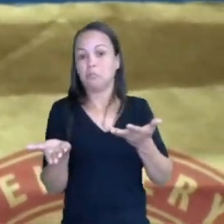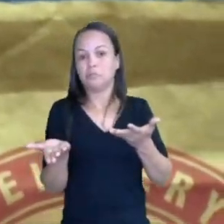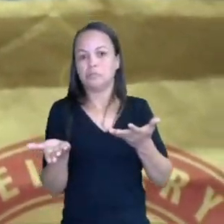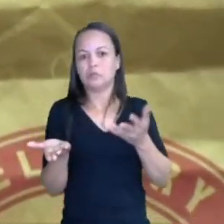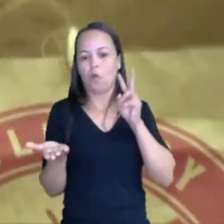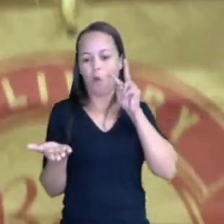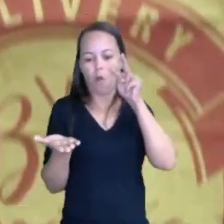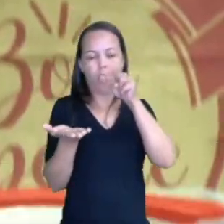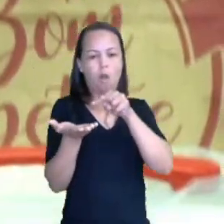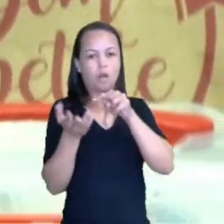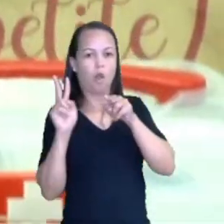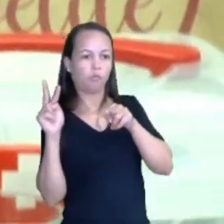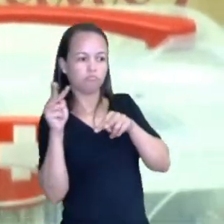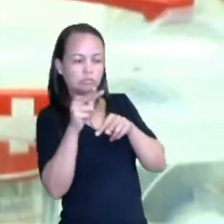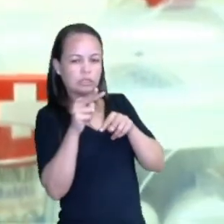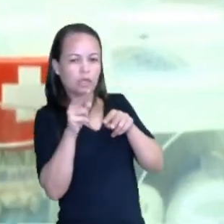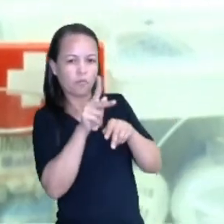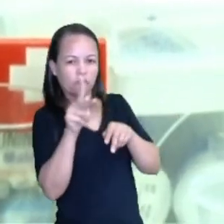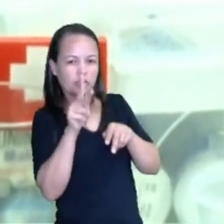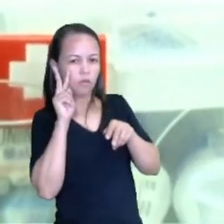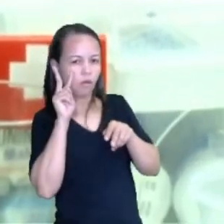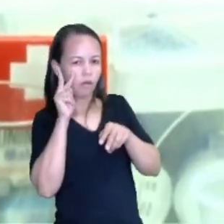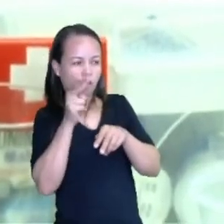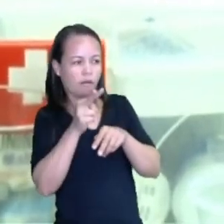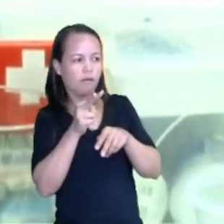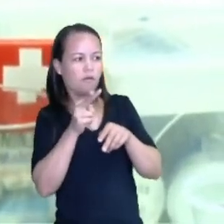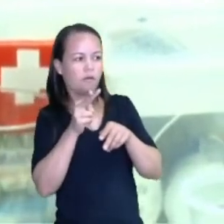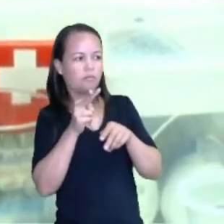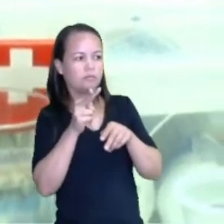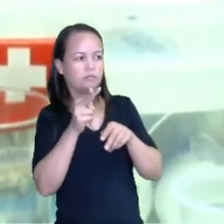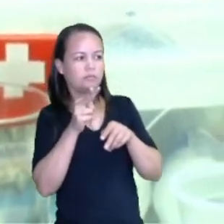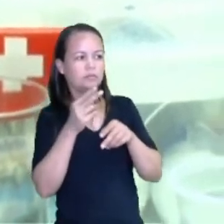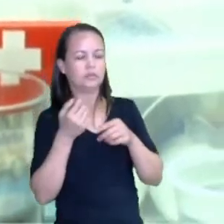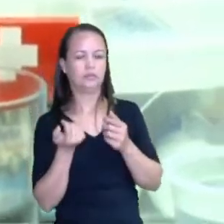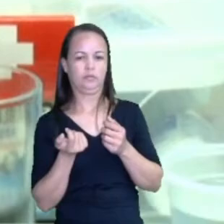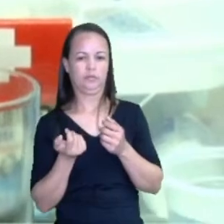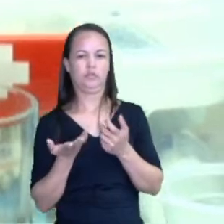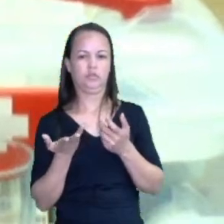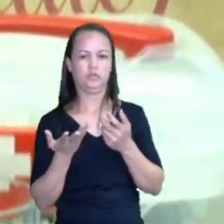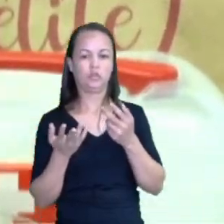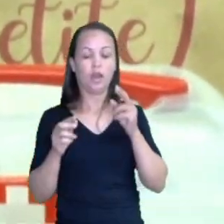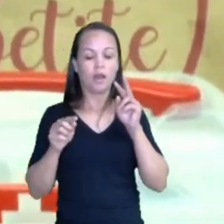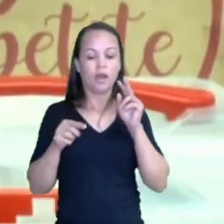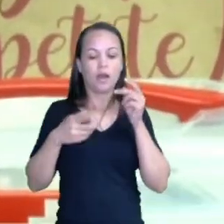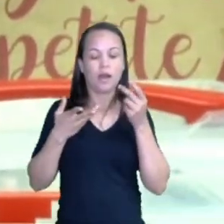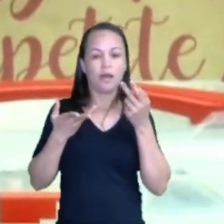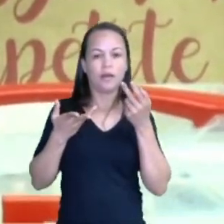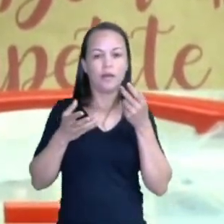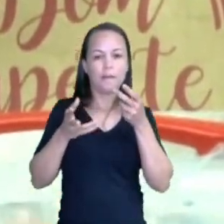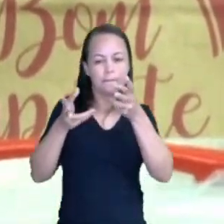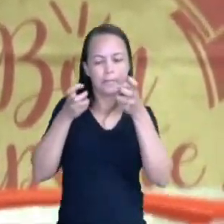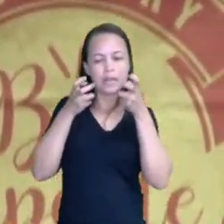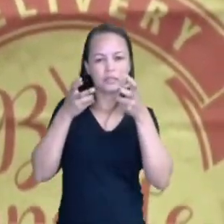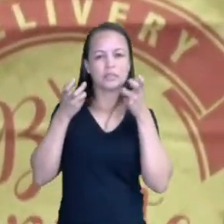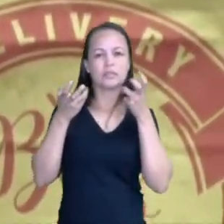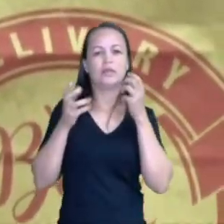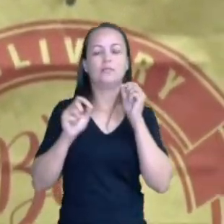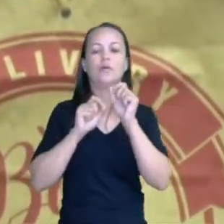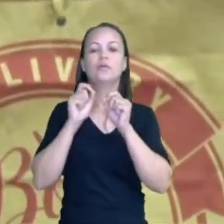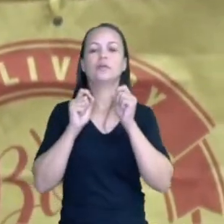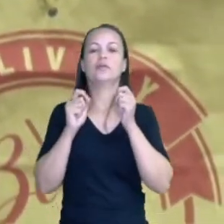Olha, eu estou vendo aqui que já atravessou aqui, ó, já molhou até a bancada, tá certo? Portanto, percebam aqui, ó, que